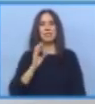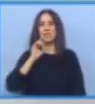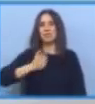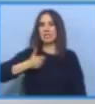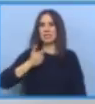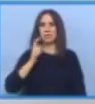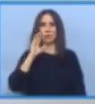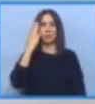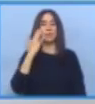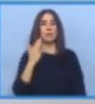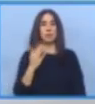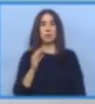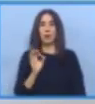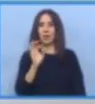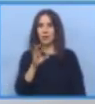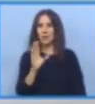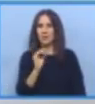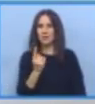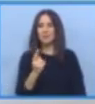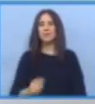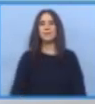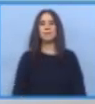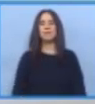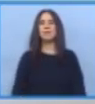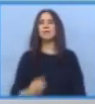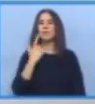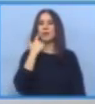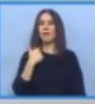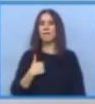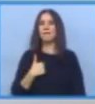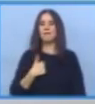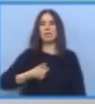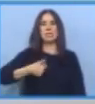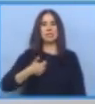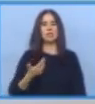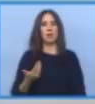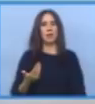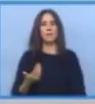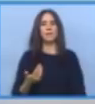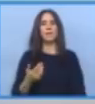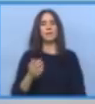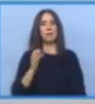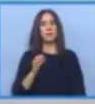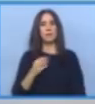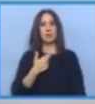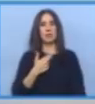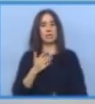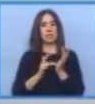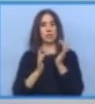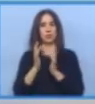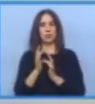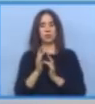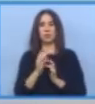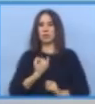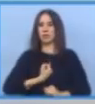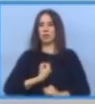fundamental. E já agora, permito só mais uma nota, porque me parece também essencial. A identidade deste Cristo é